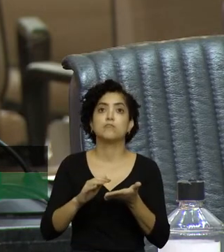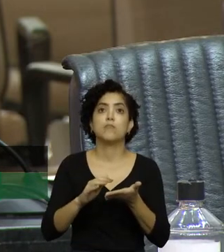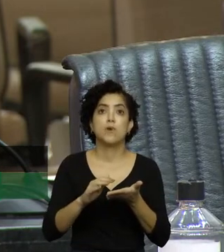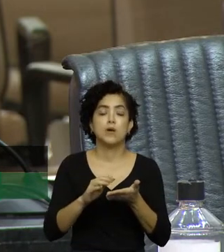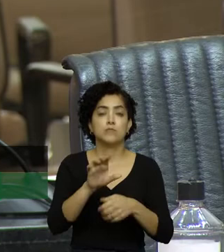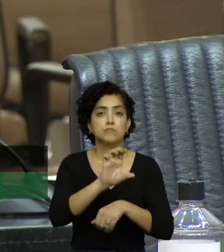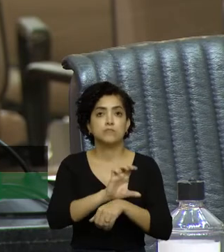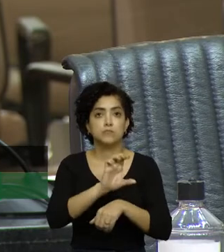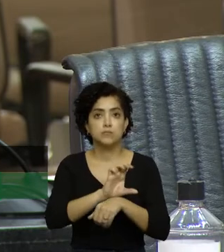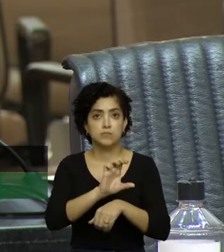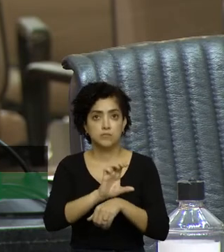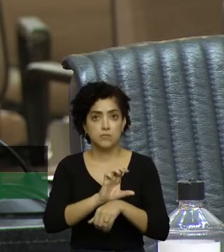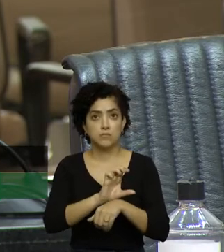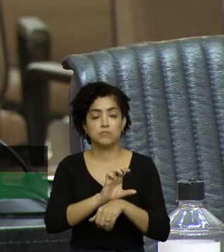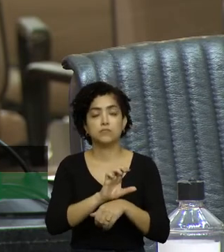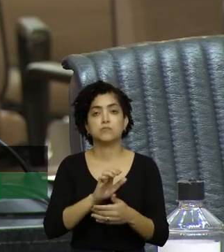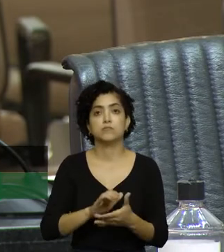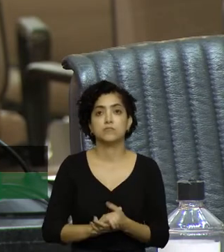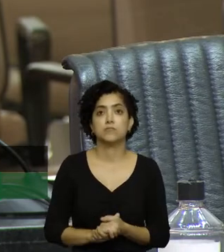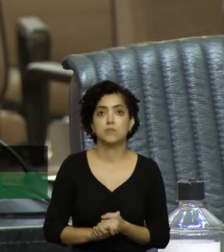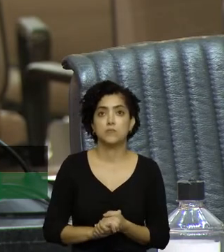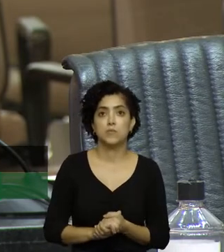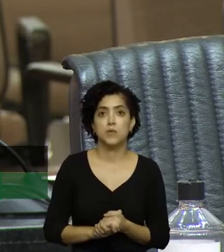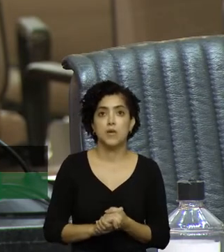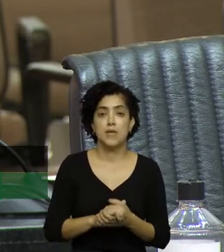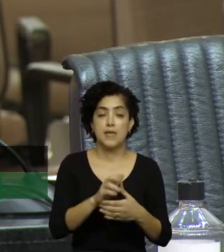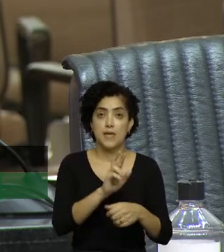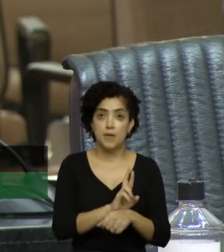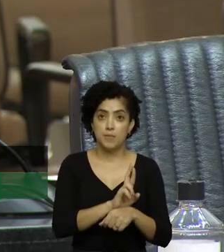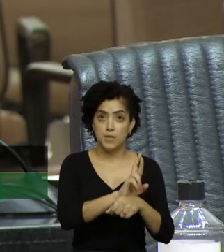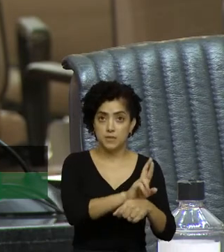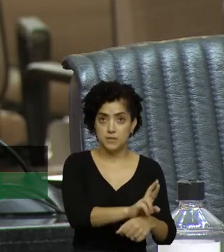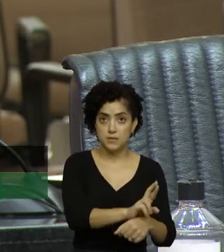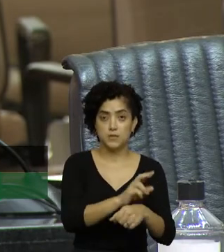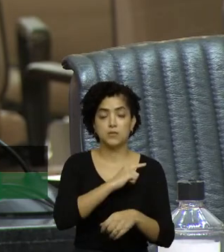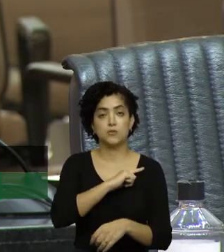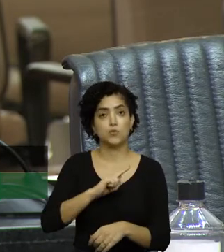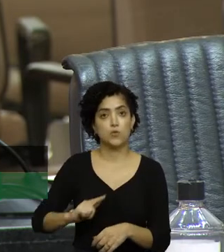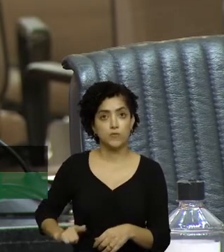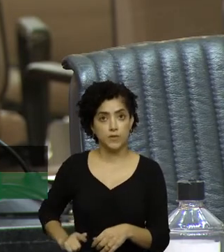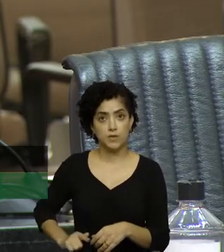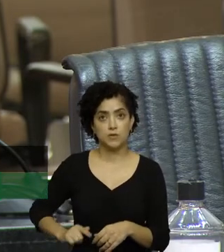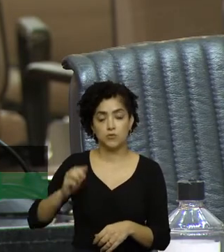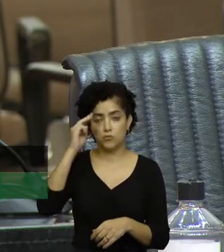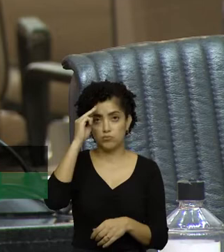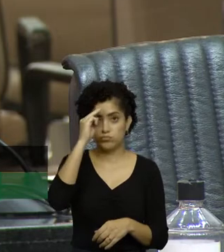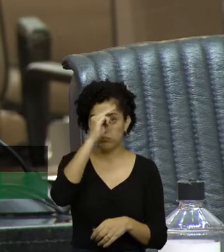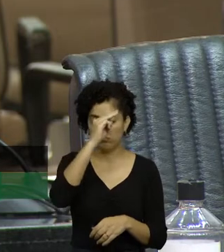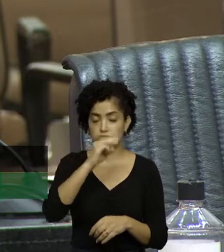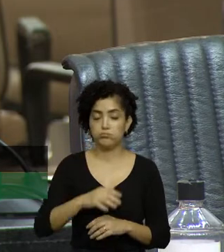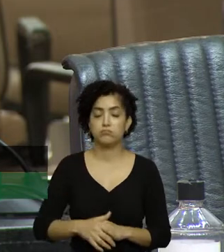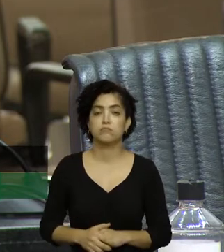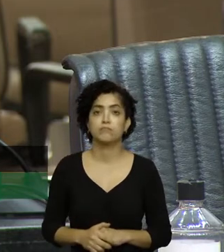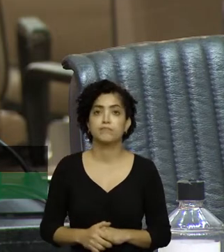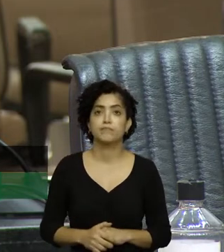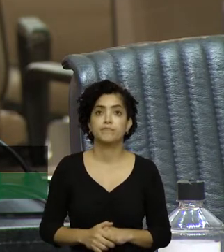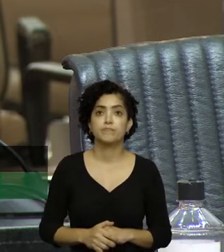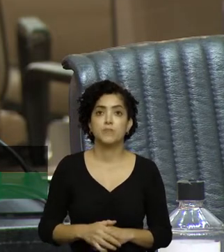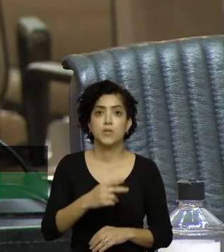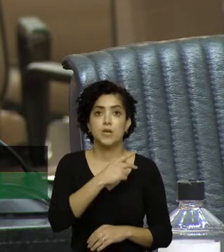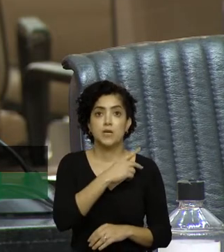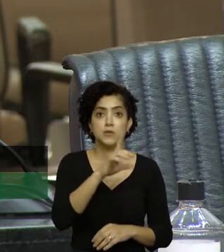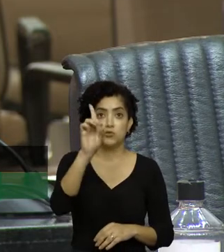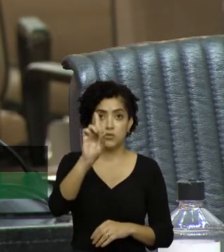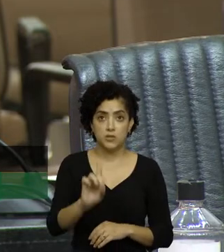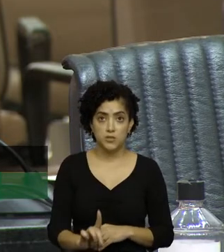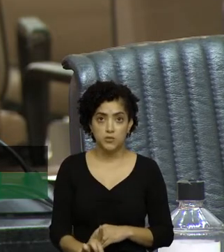Ricardo Mioto Terranos, neste ato representando o excelentíssimo senhor governador do Estado de Santa Catarina, Carlos Moisés da Silva. Senhor diretor-presidente interino